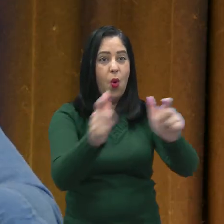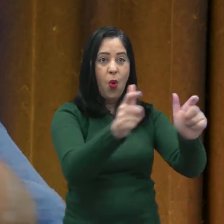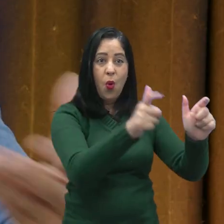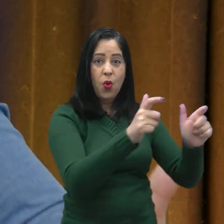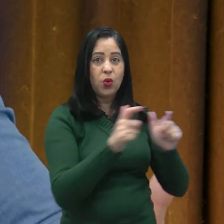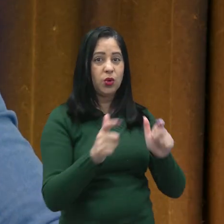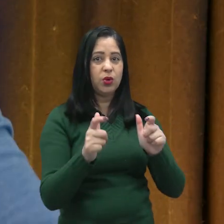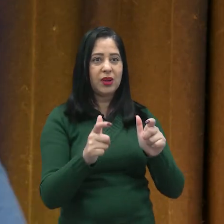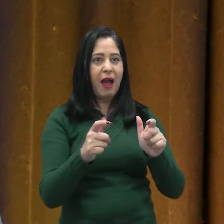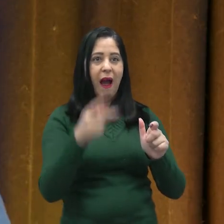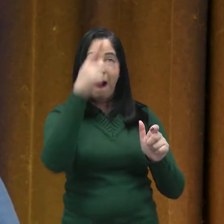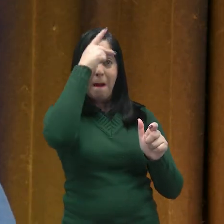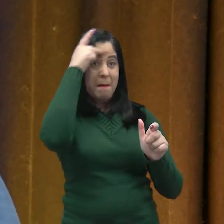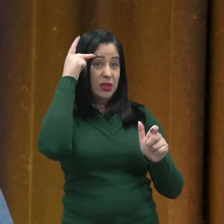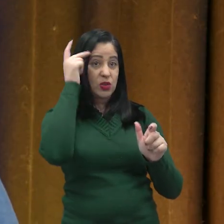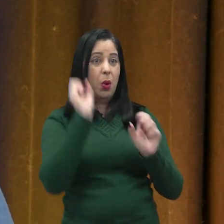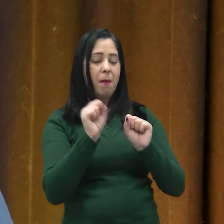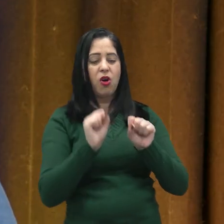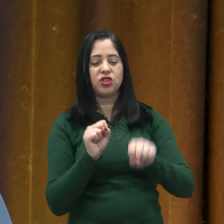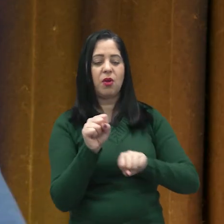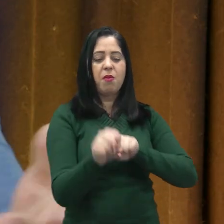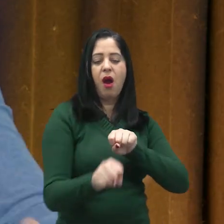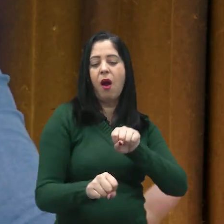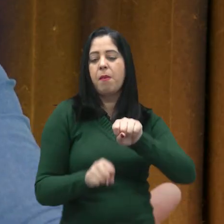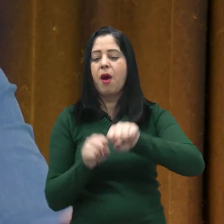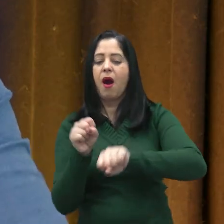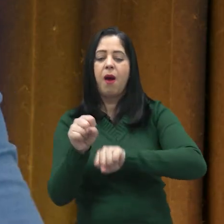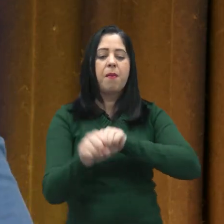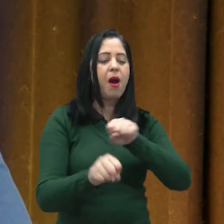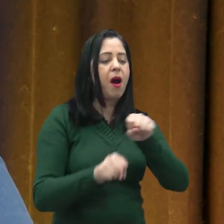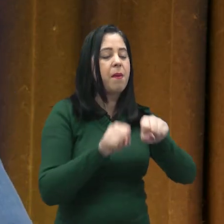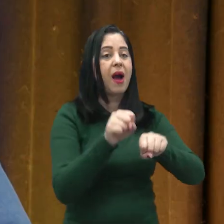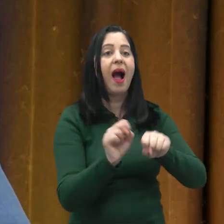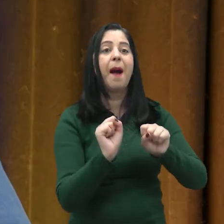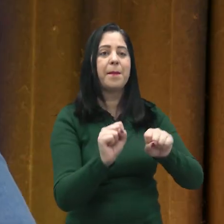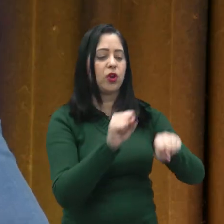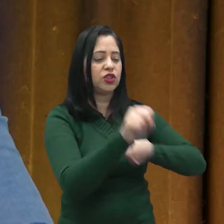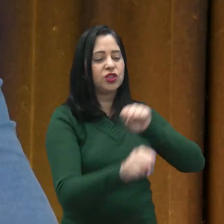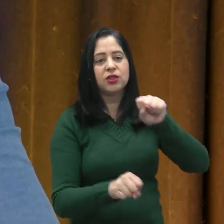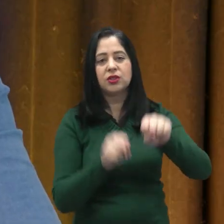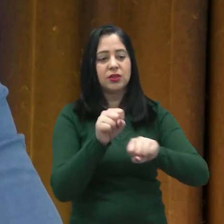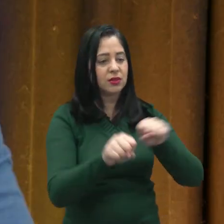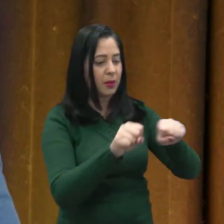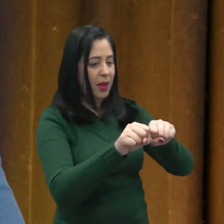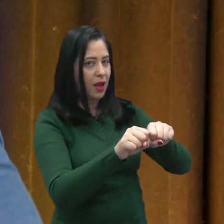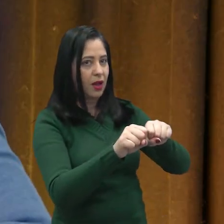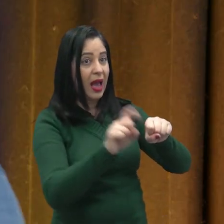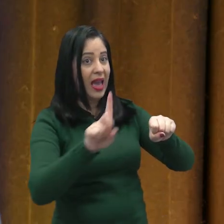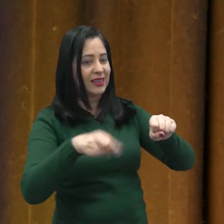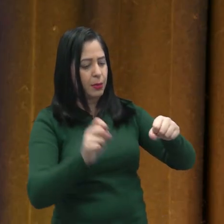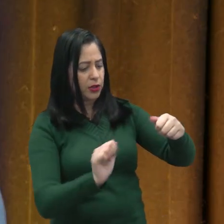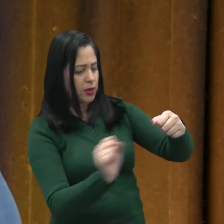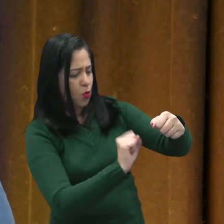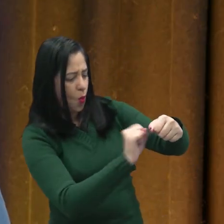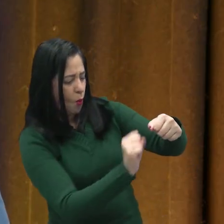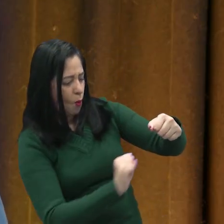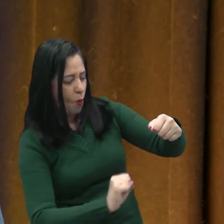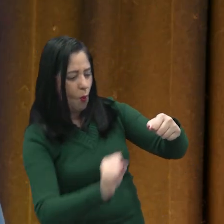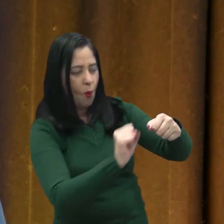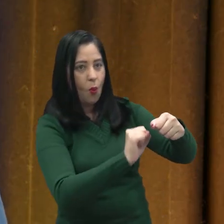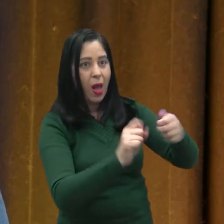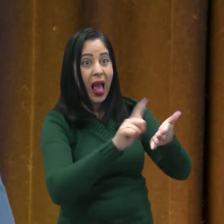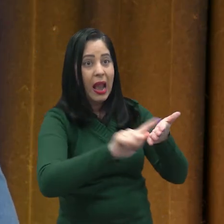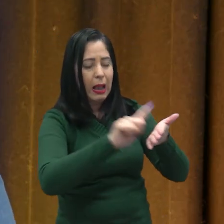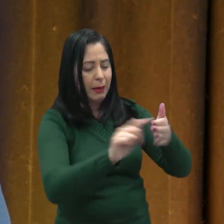cidade, pontos que a pessoa está andando de bicicleta, você para no local, faz a limpeza, faz a manutenção, você sai, né? Então,